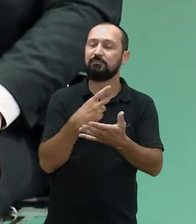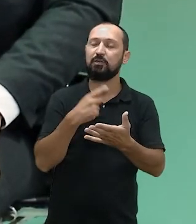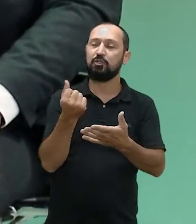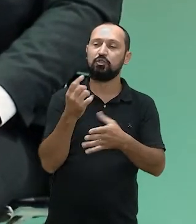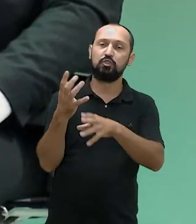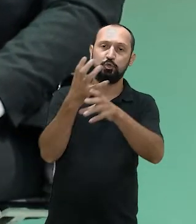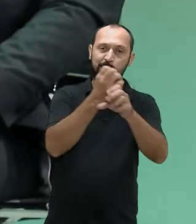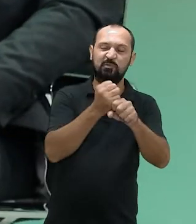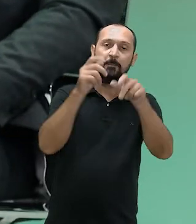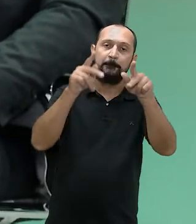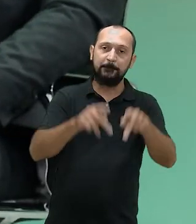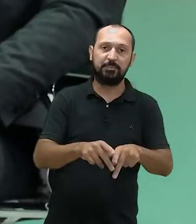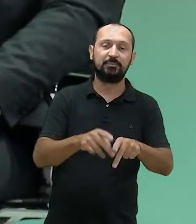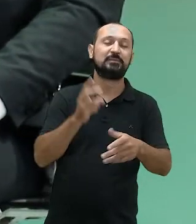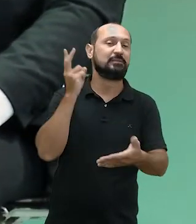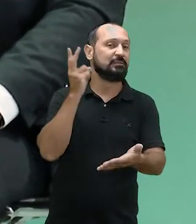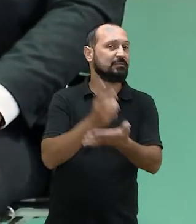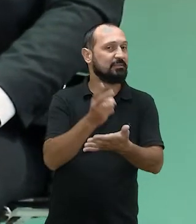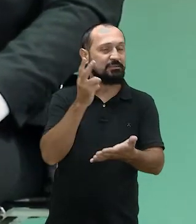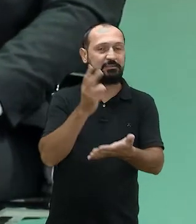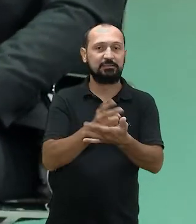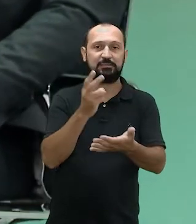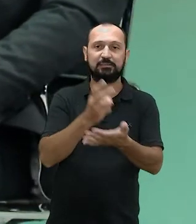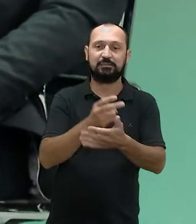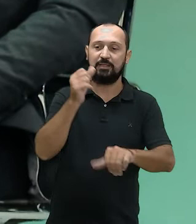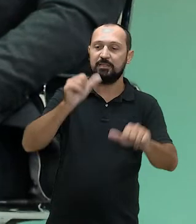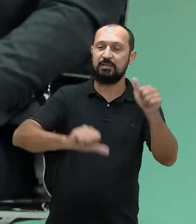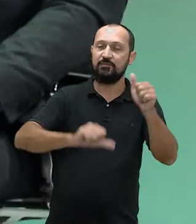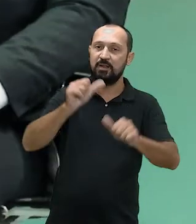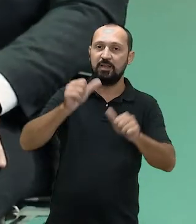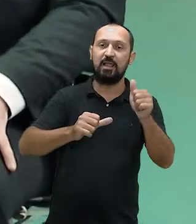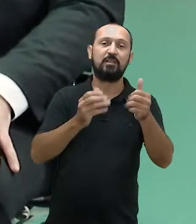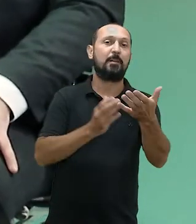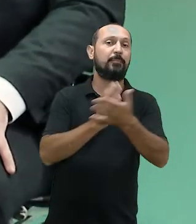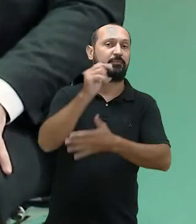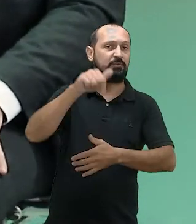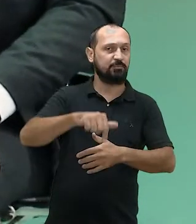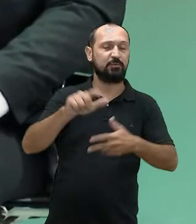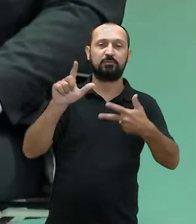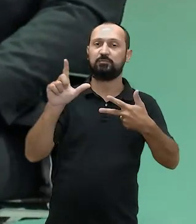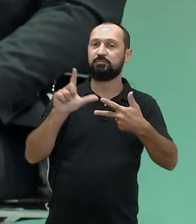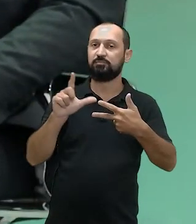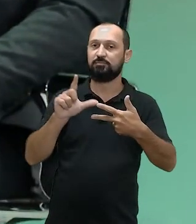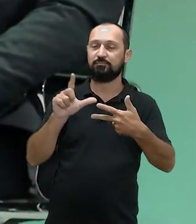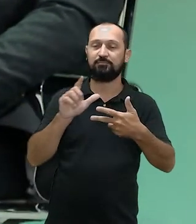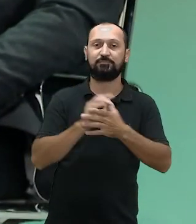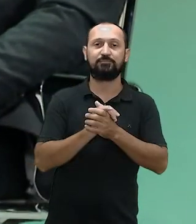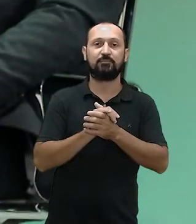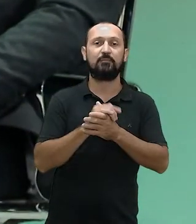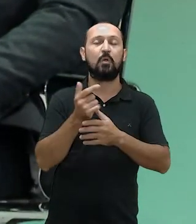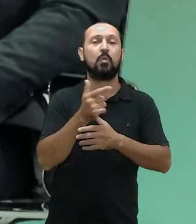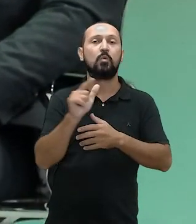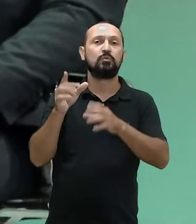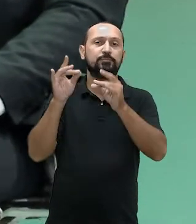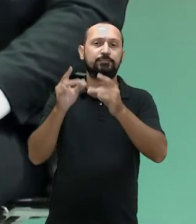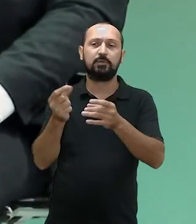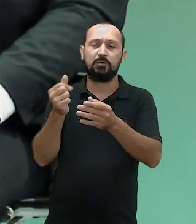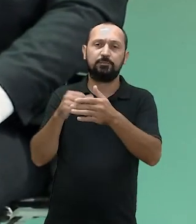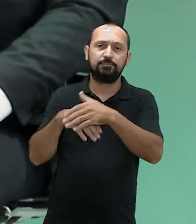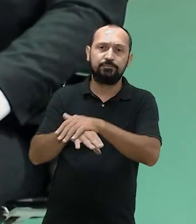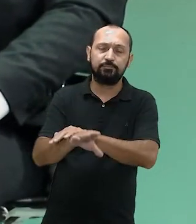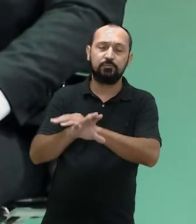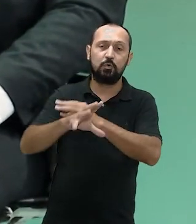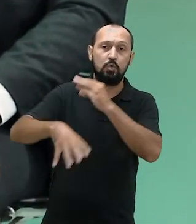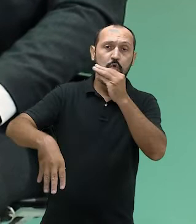que envolve orçamento e dinheiro público tem e deve ser aprovado pelo Poder Legislativo. Existem outros créditos adicionais.